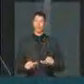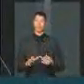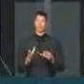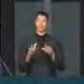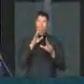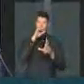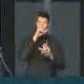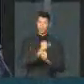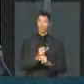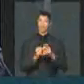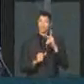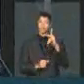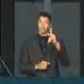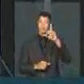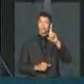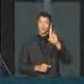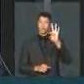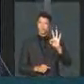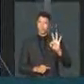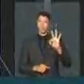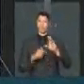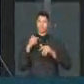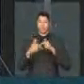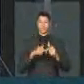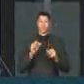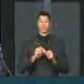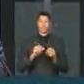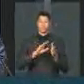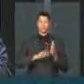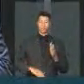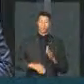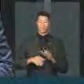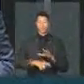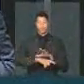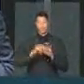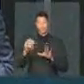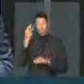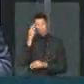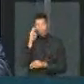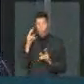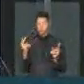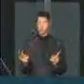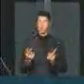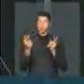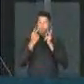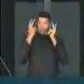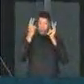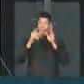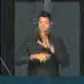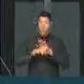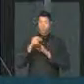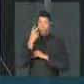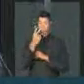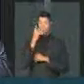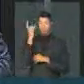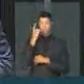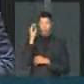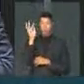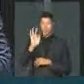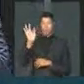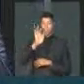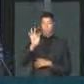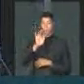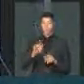fortalecendo o Partido Democrático Trabalhista, que saiu das urnas do Maranhão, vitorioso, elegendo dois deputados